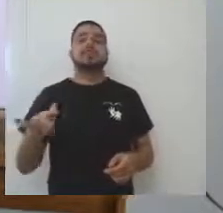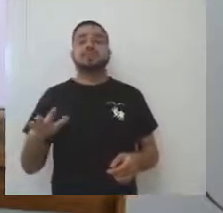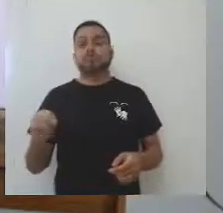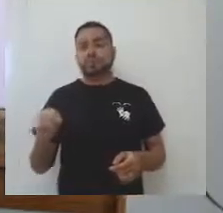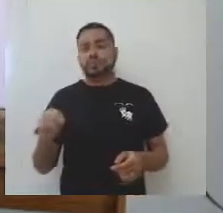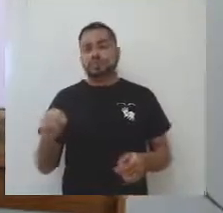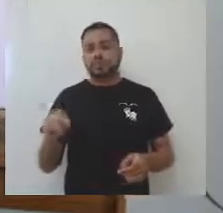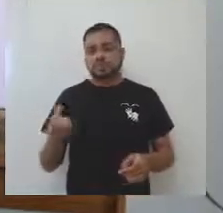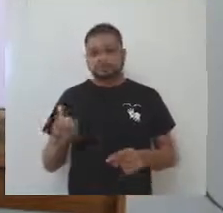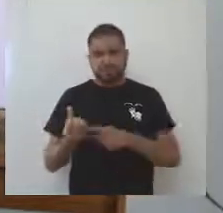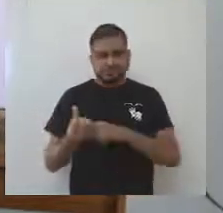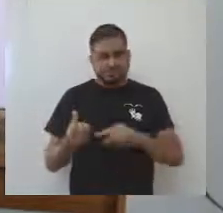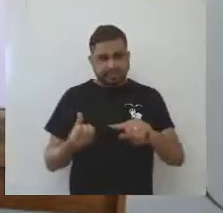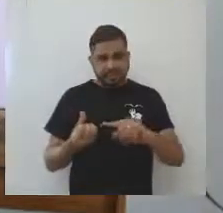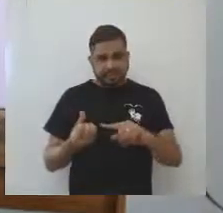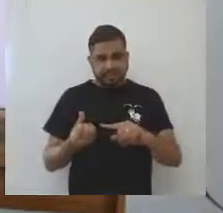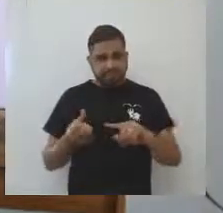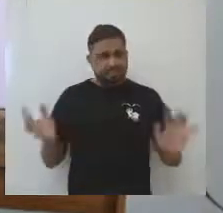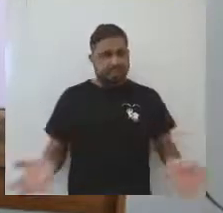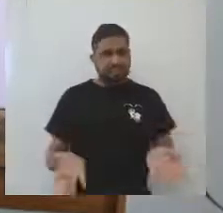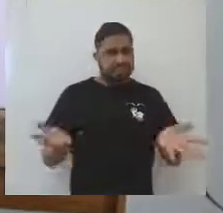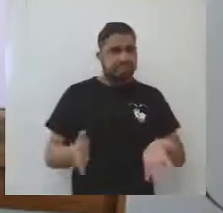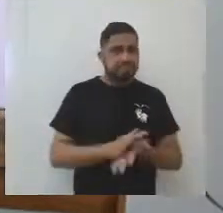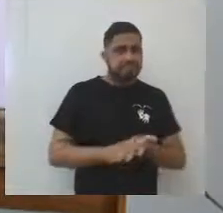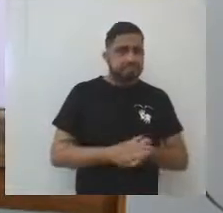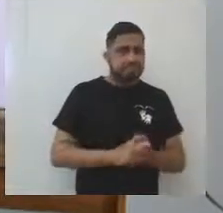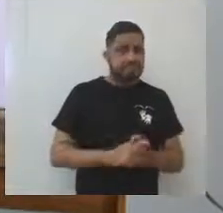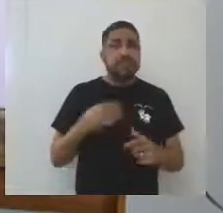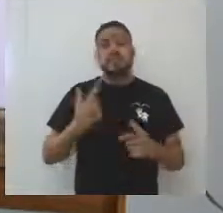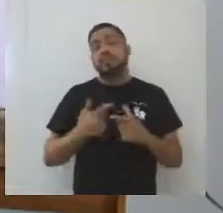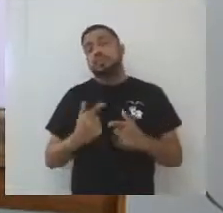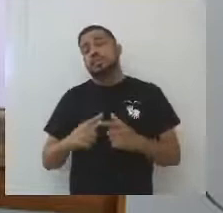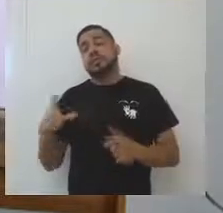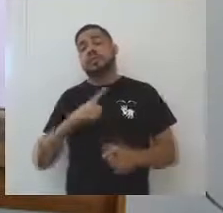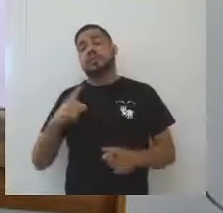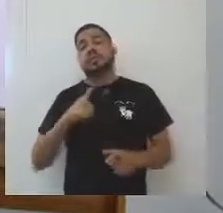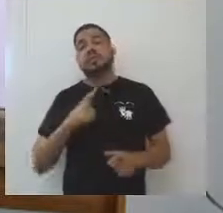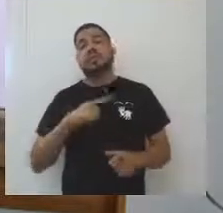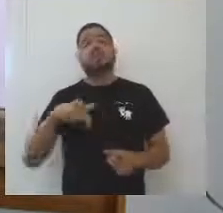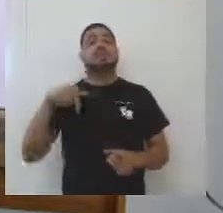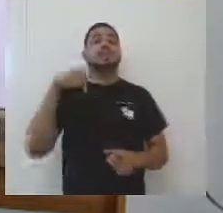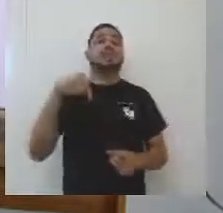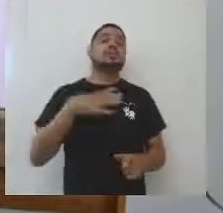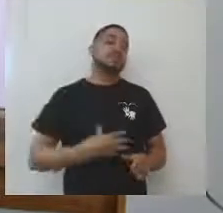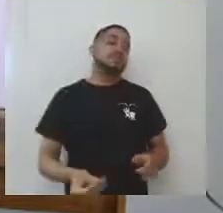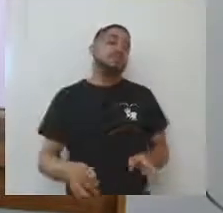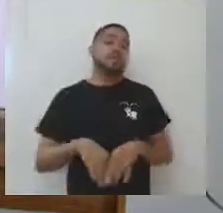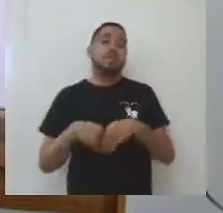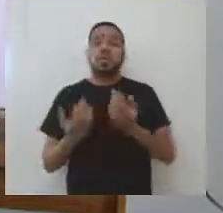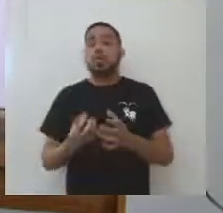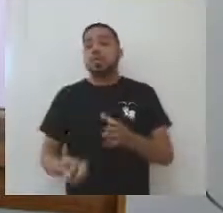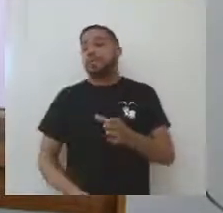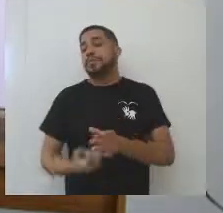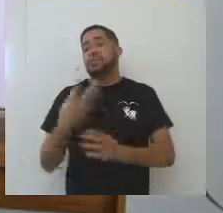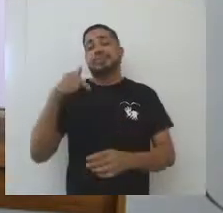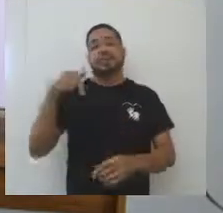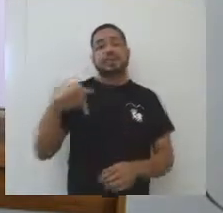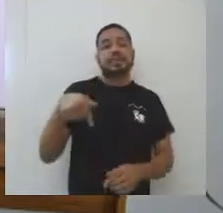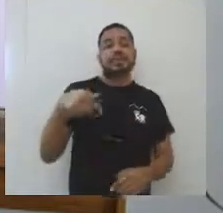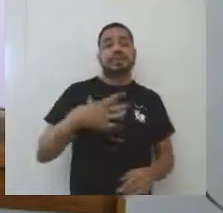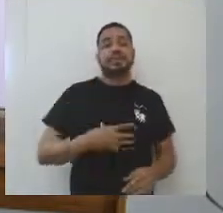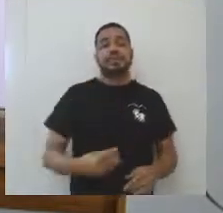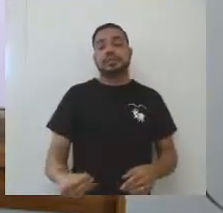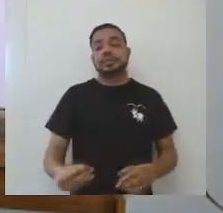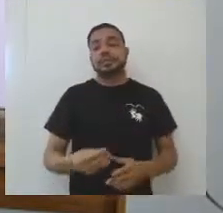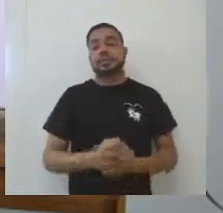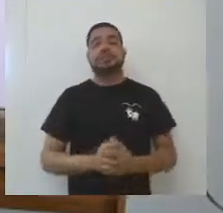esse 6 vai influenciar em alguma coisa? Não. Porque a partir do momento que ele vai ter um 7º filho, ou que eles vão gerar um 7º filho,